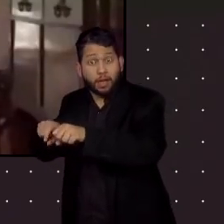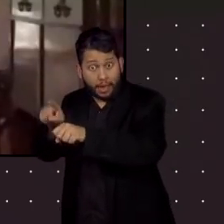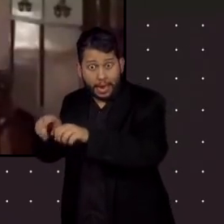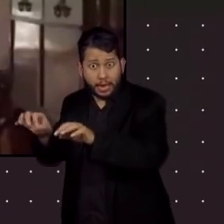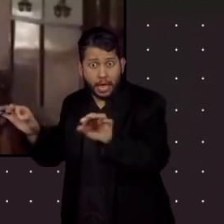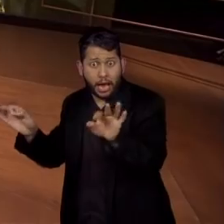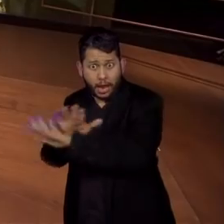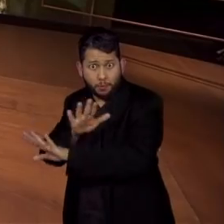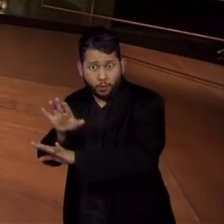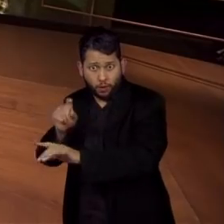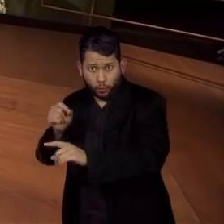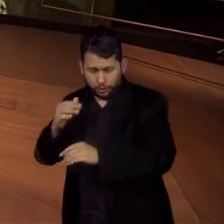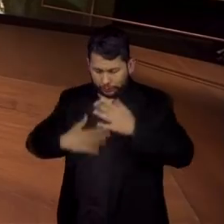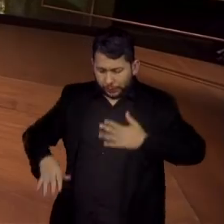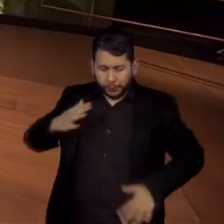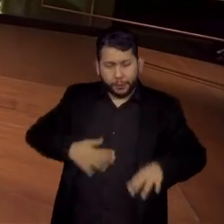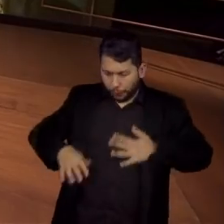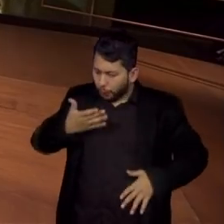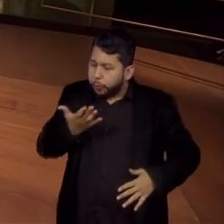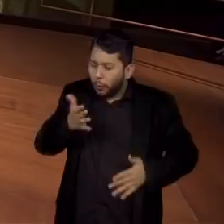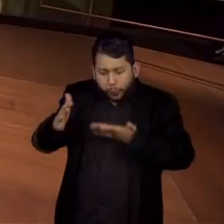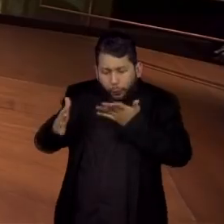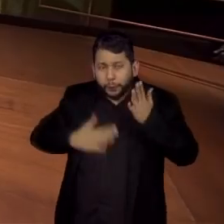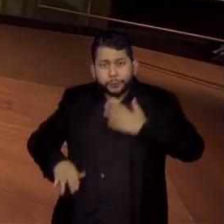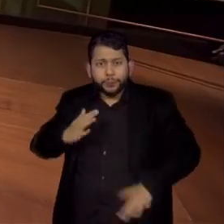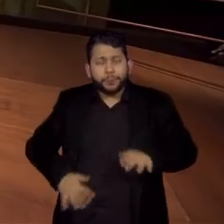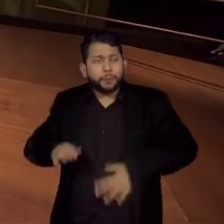padaria, cheio de